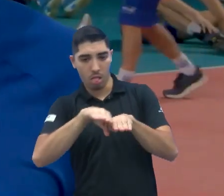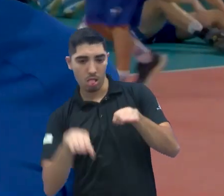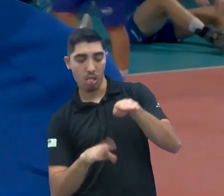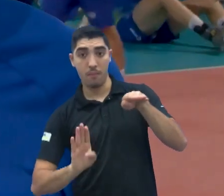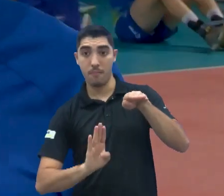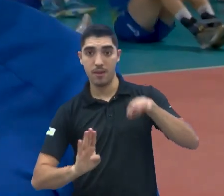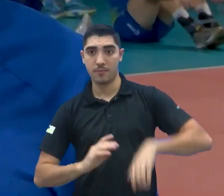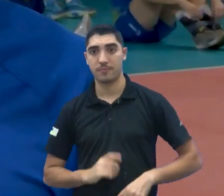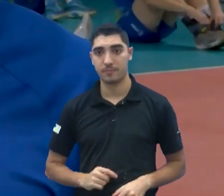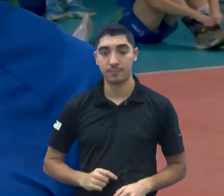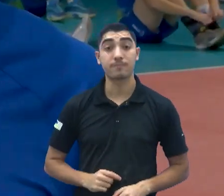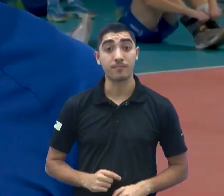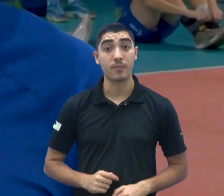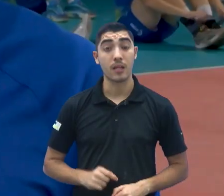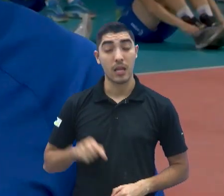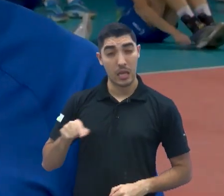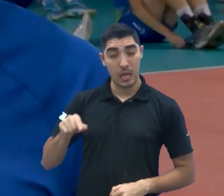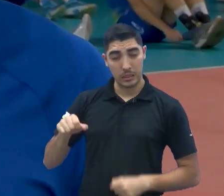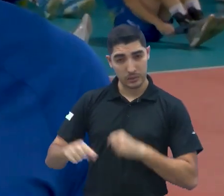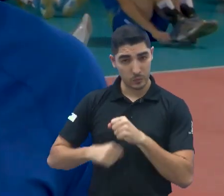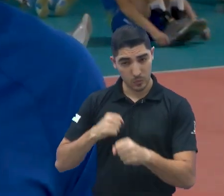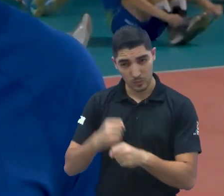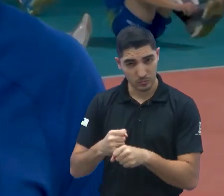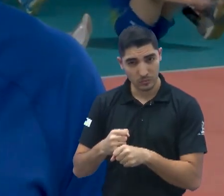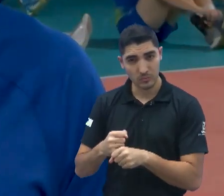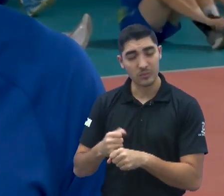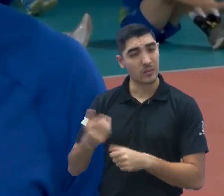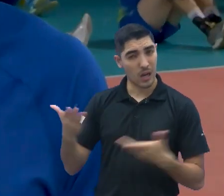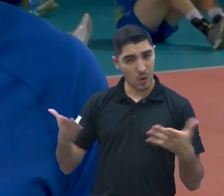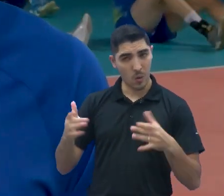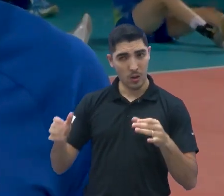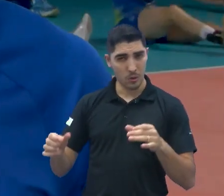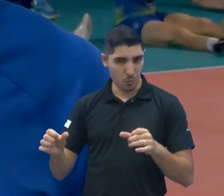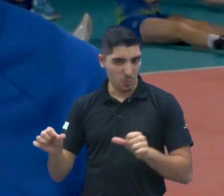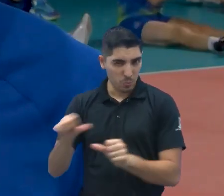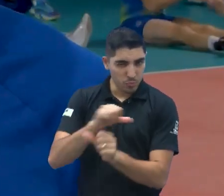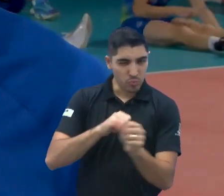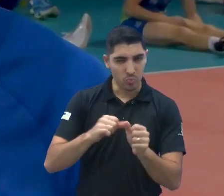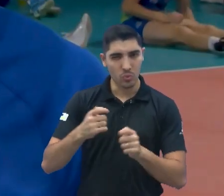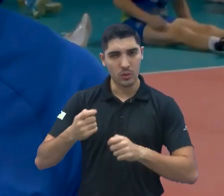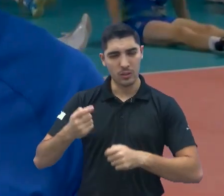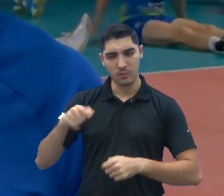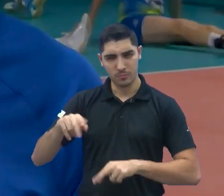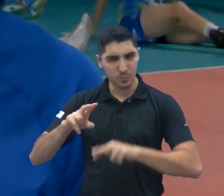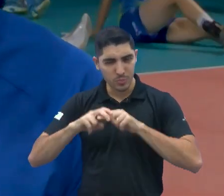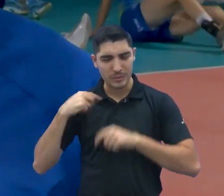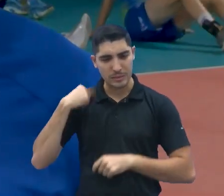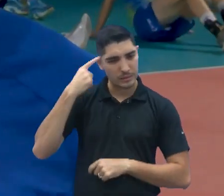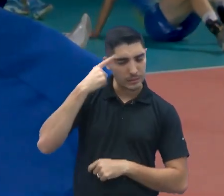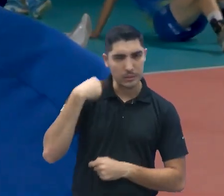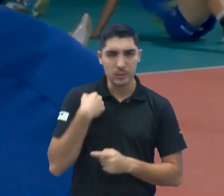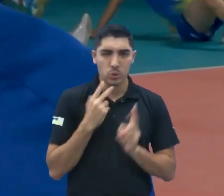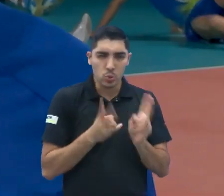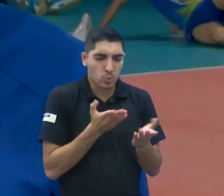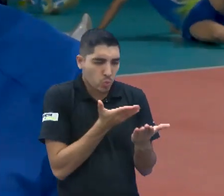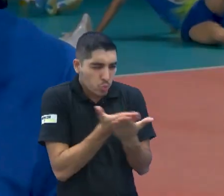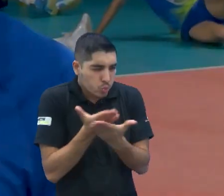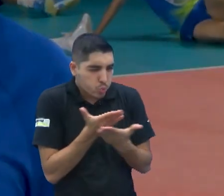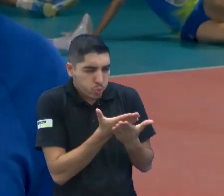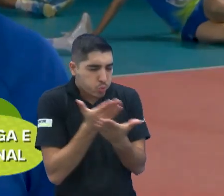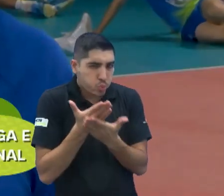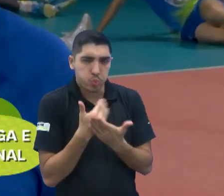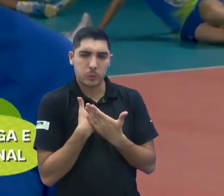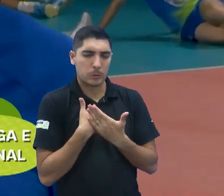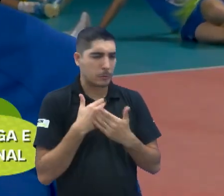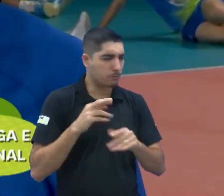final de ano eu passei fazendo muito estudo, muito relatório, a gente estudou muitos números para a gente entender onde a gente podia melhorar,